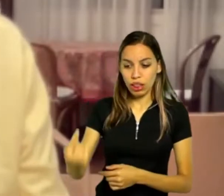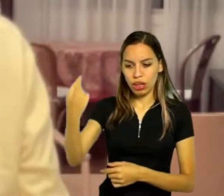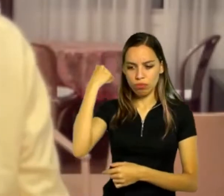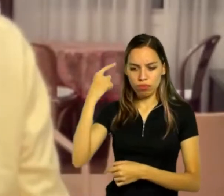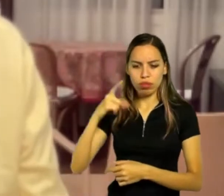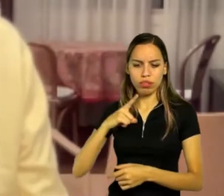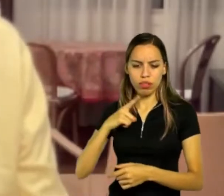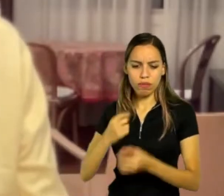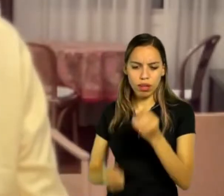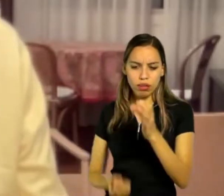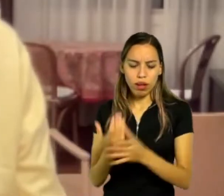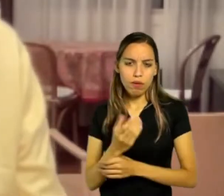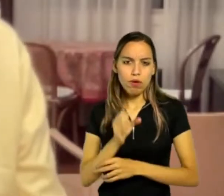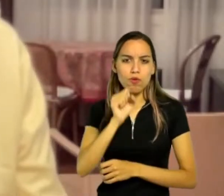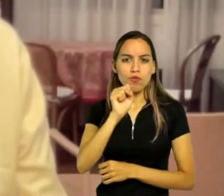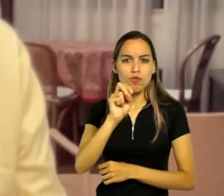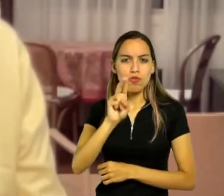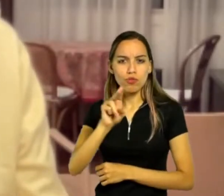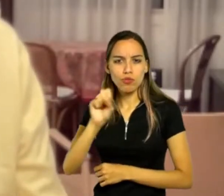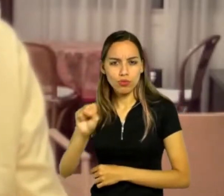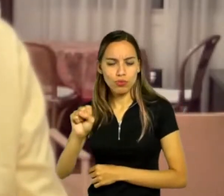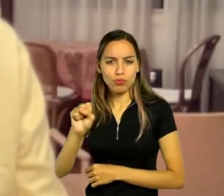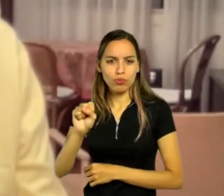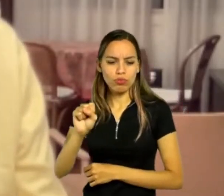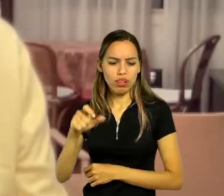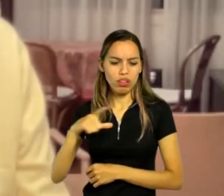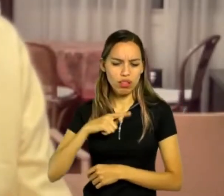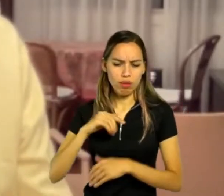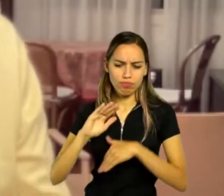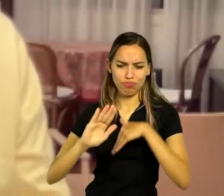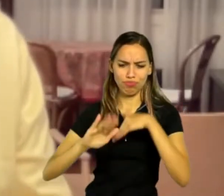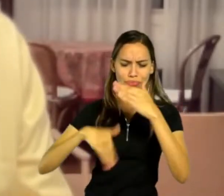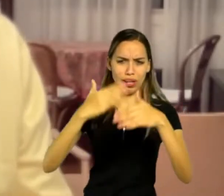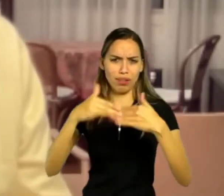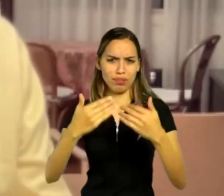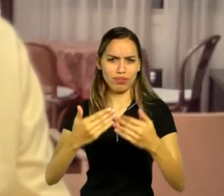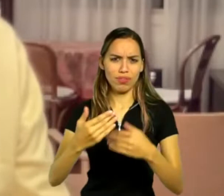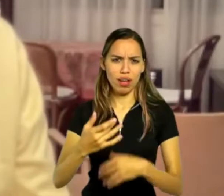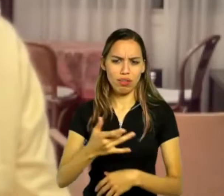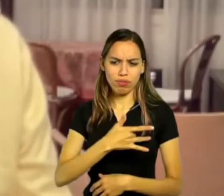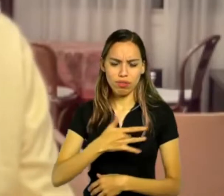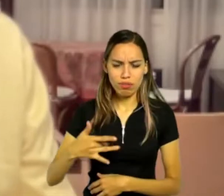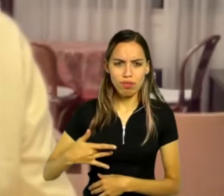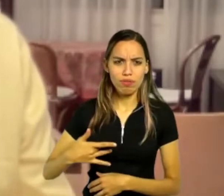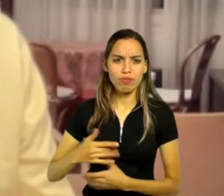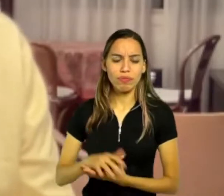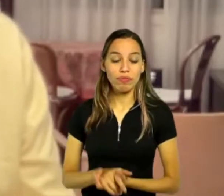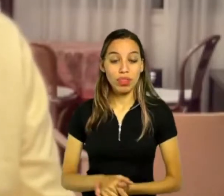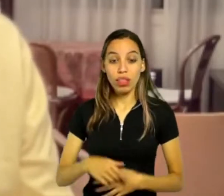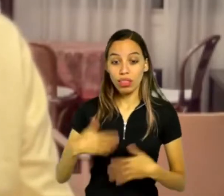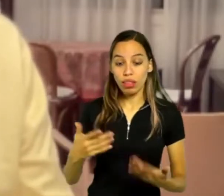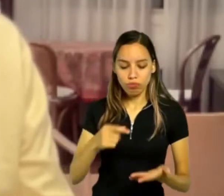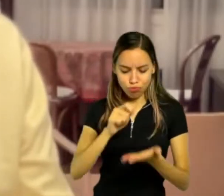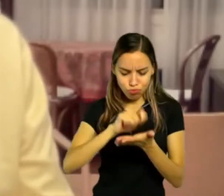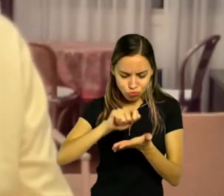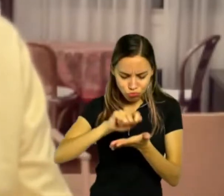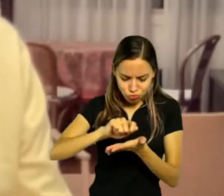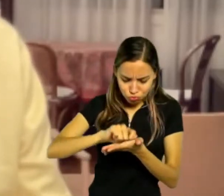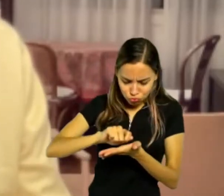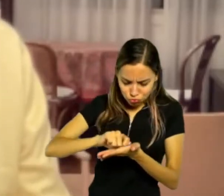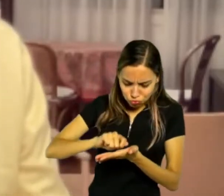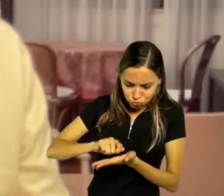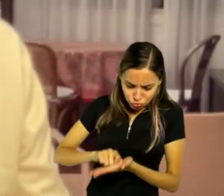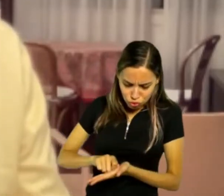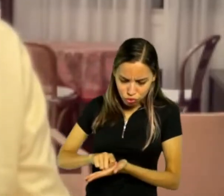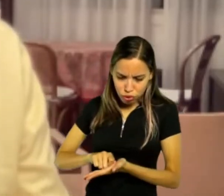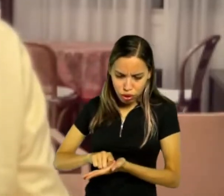todos os avanços da medicina nos últimos 50 anos. E fiz esse discurso. Depois, quando foi chegando